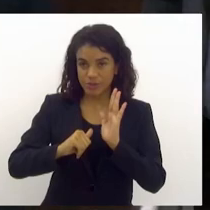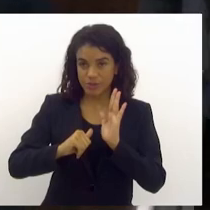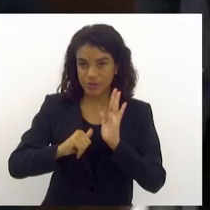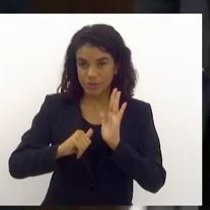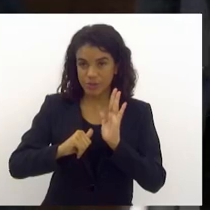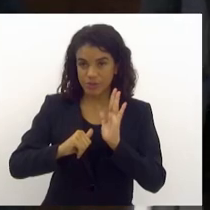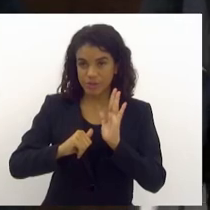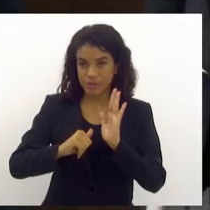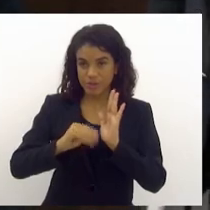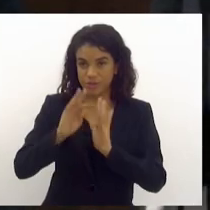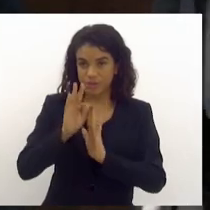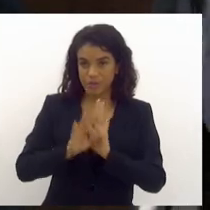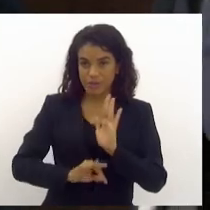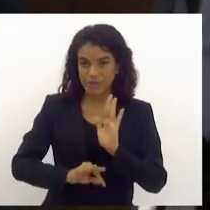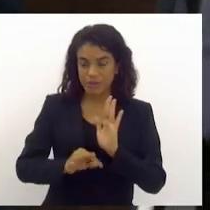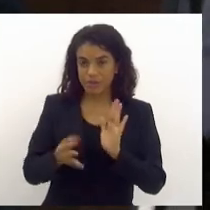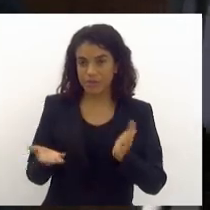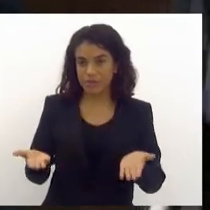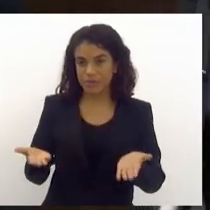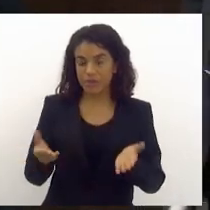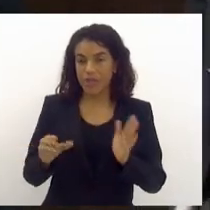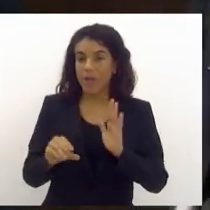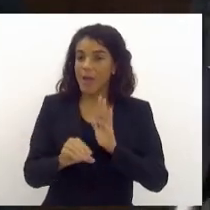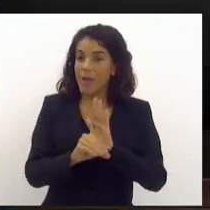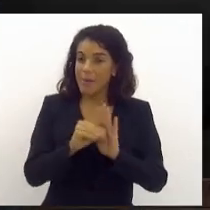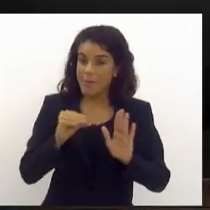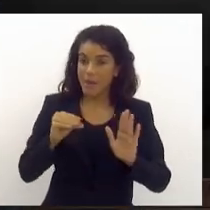excluir o texto. A emenda 11,